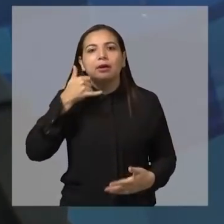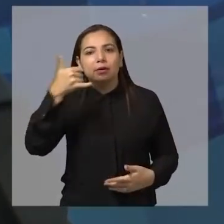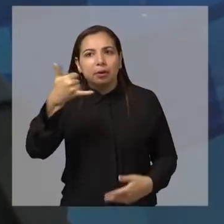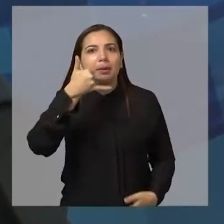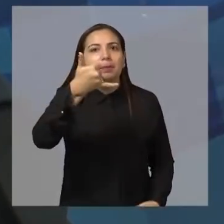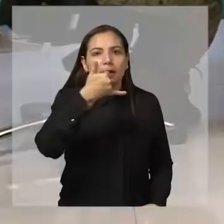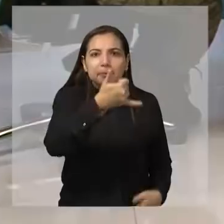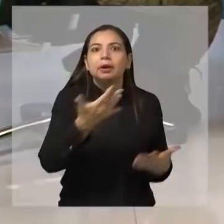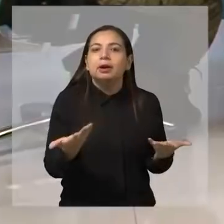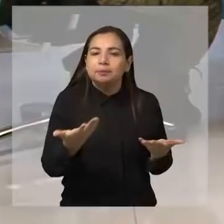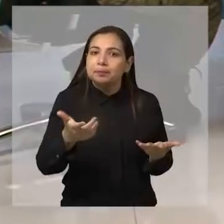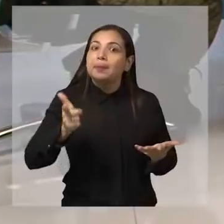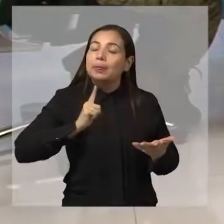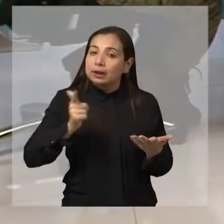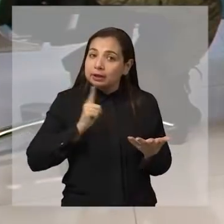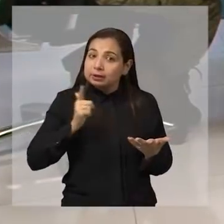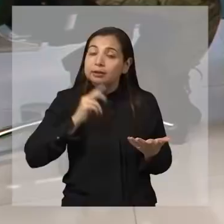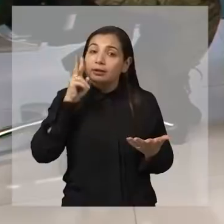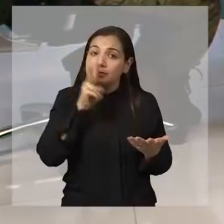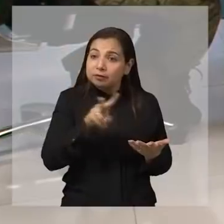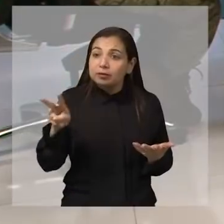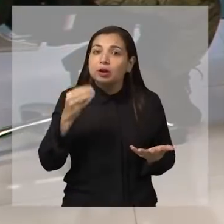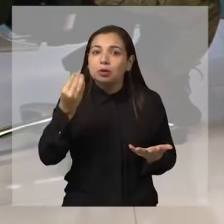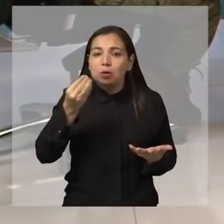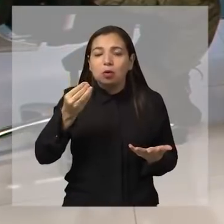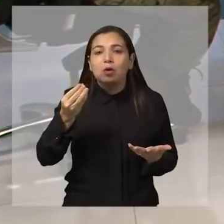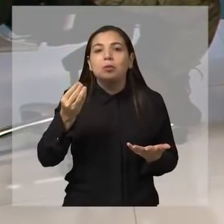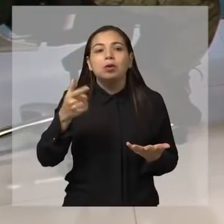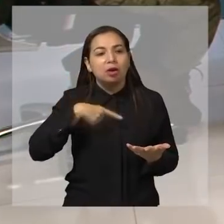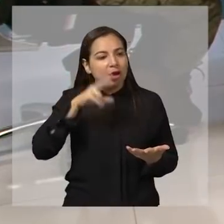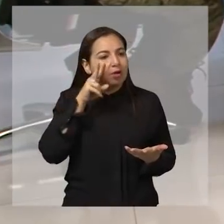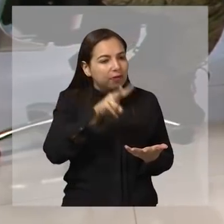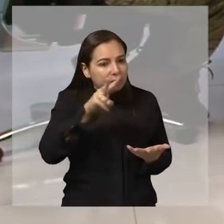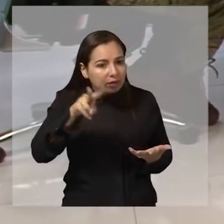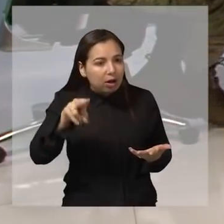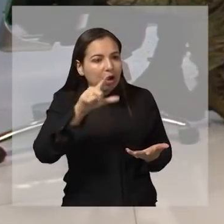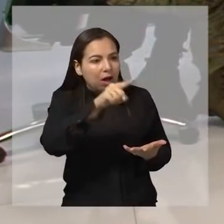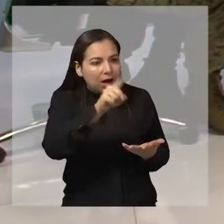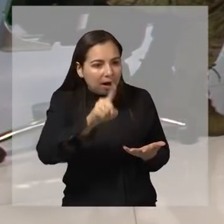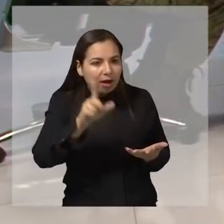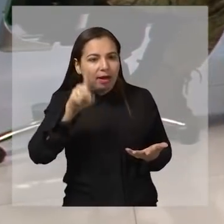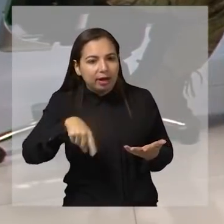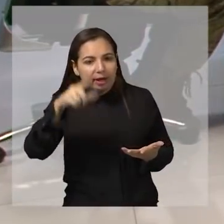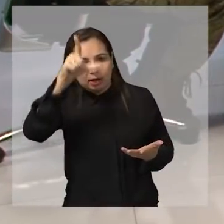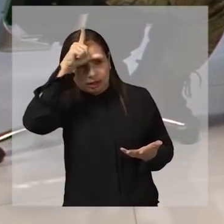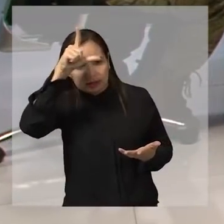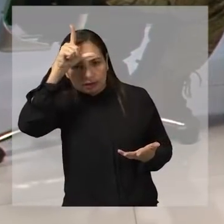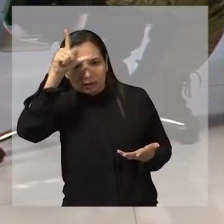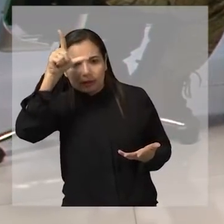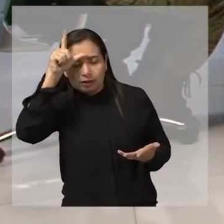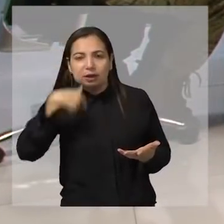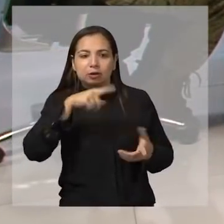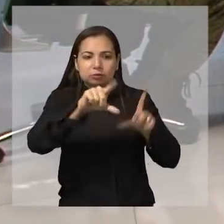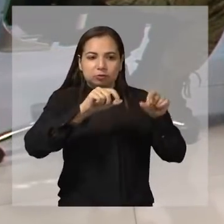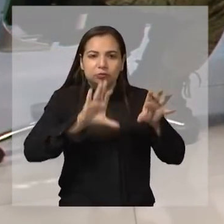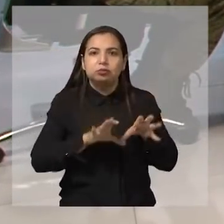com a transferência das lideranças, que eu fiz essa transferência de liderança do interior para cá, né, o que